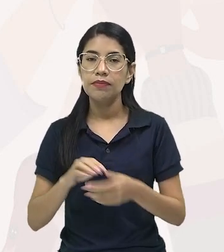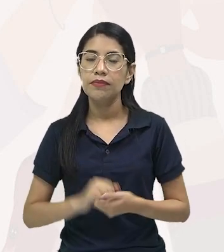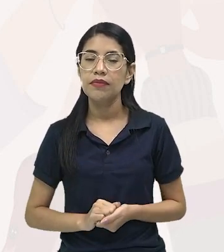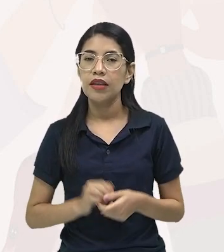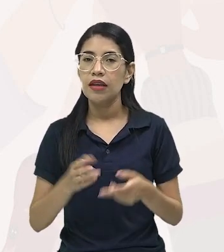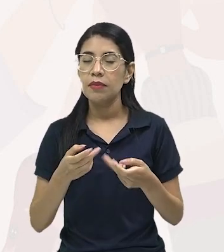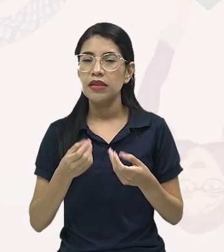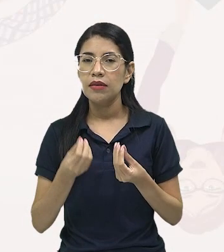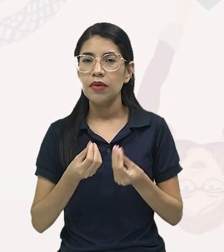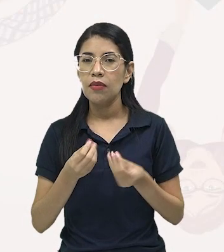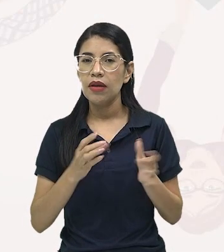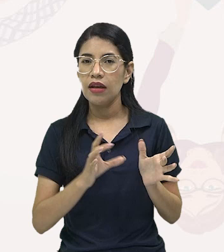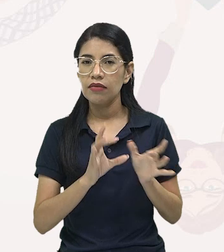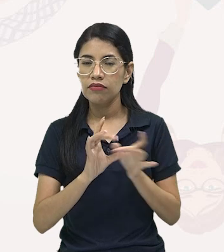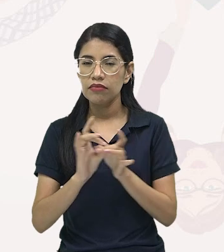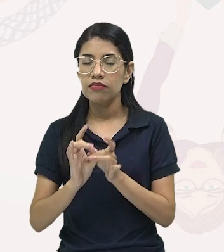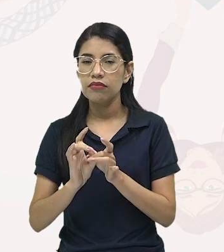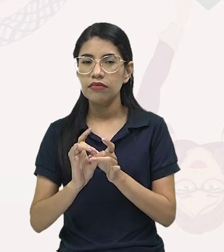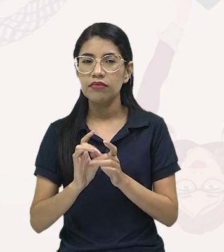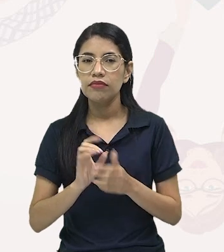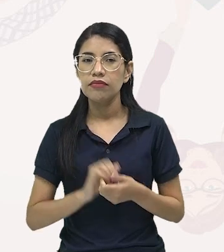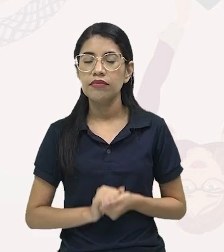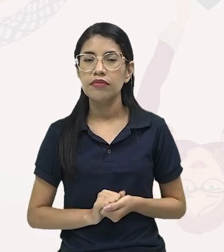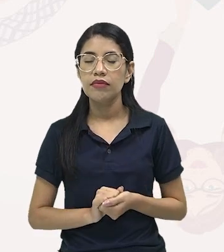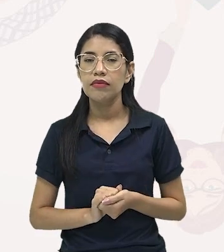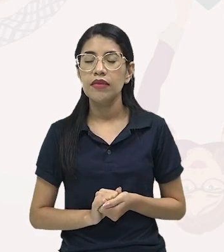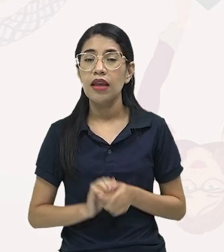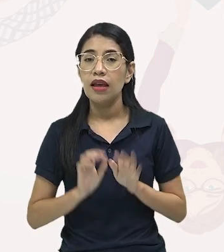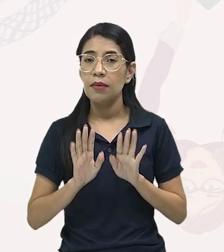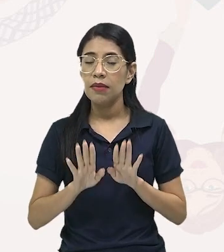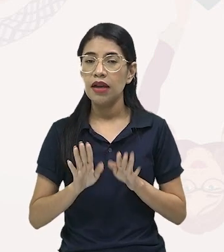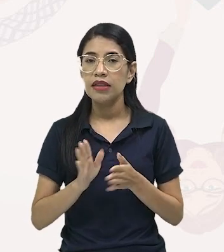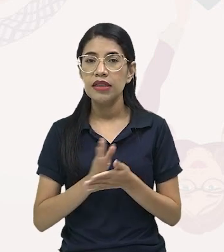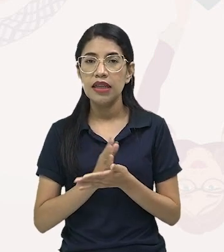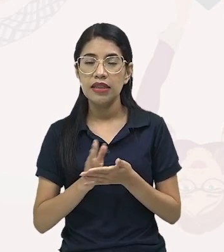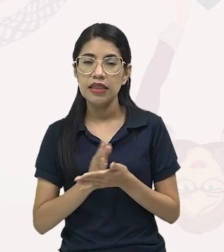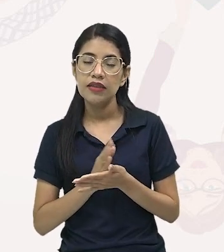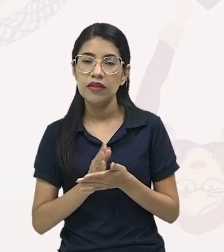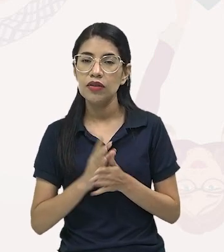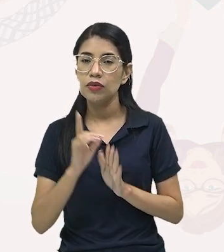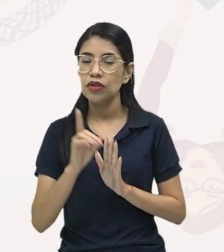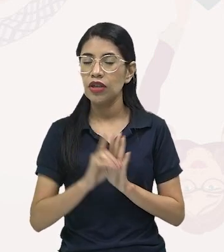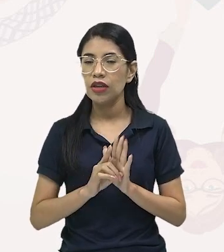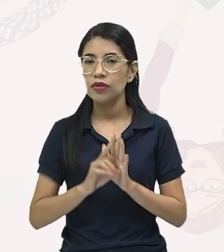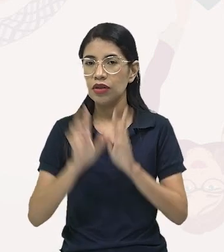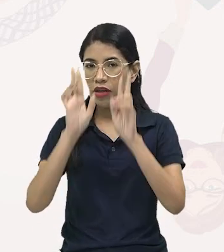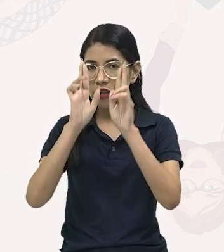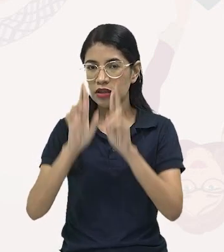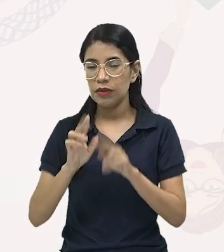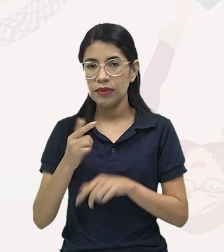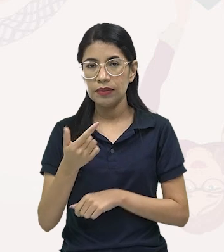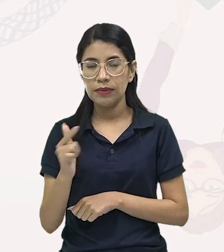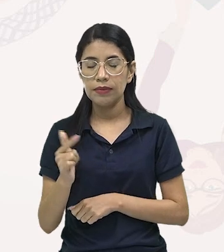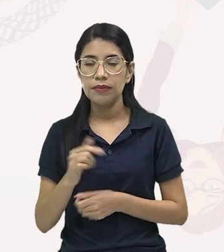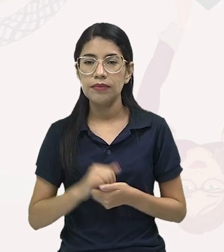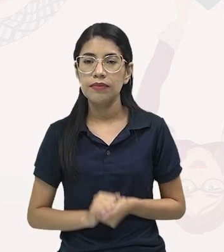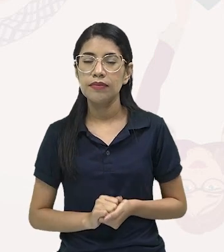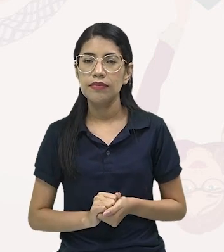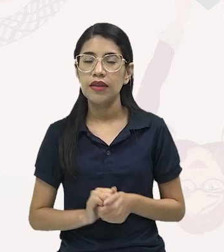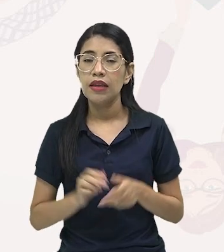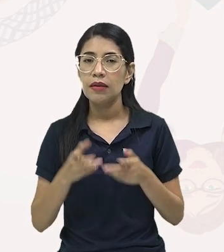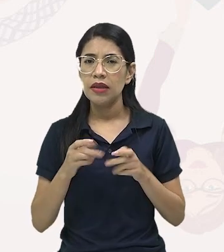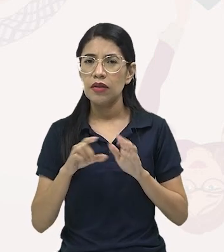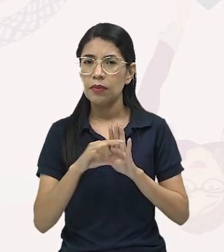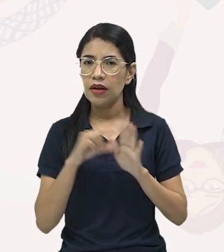relação agora na continuação. Mas, às vezes, esses direitos não são respeitados. Olha como eu estou aqui no mesmo